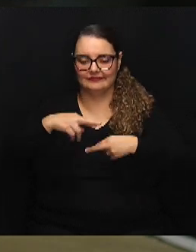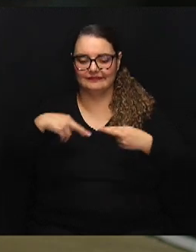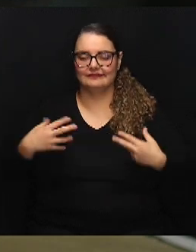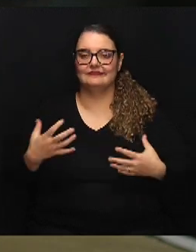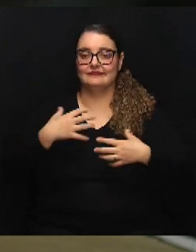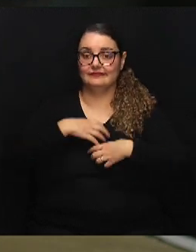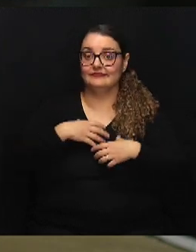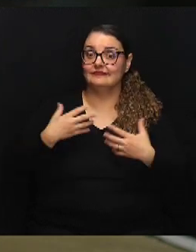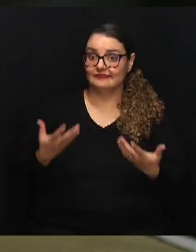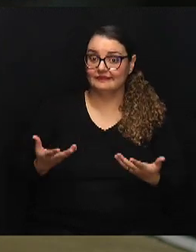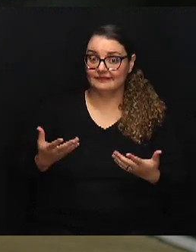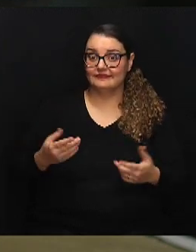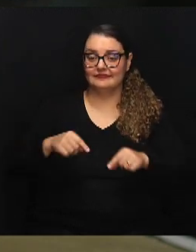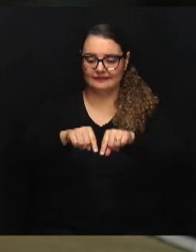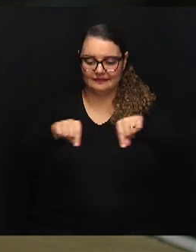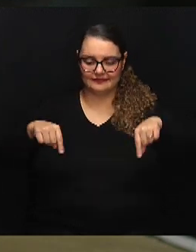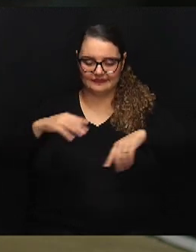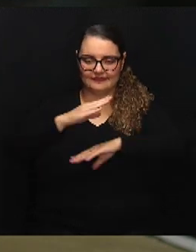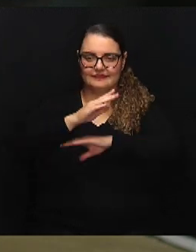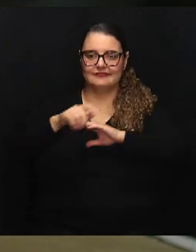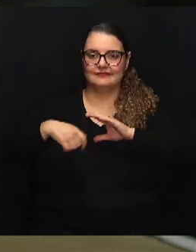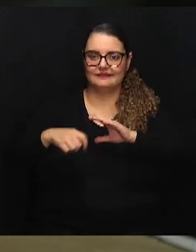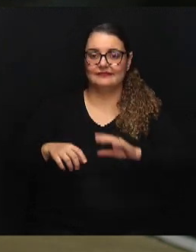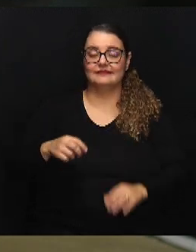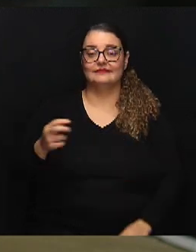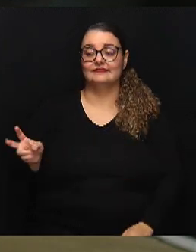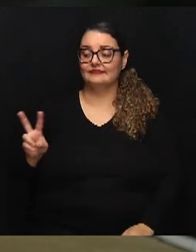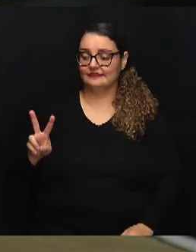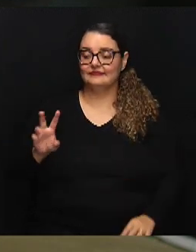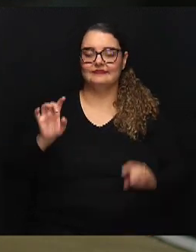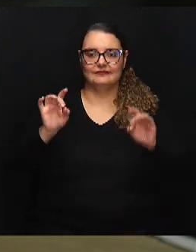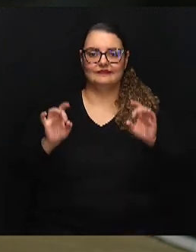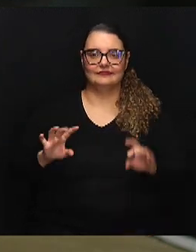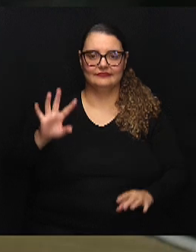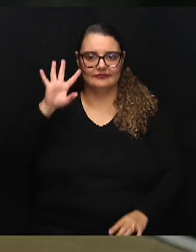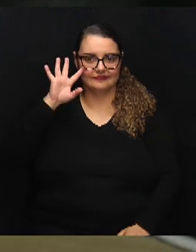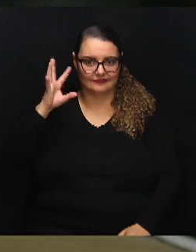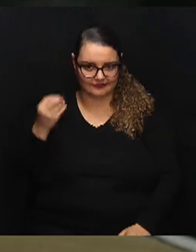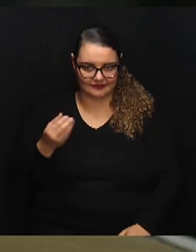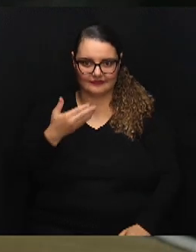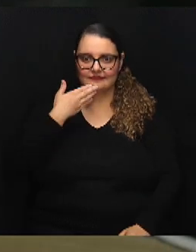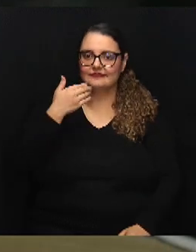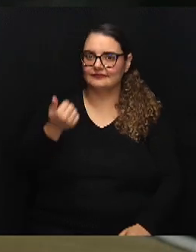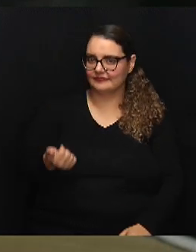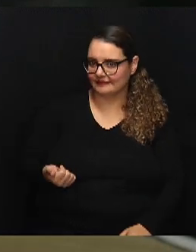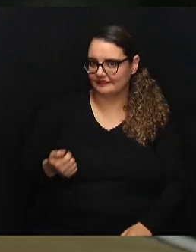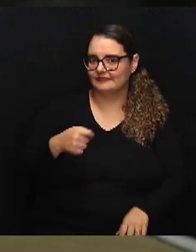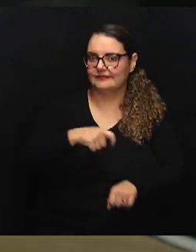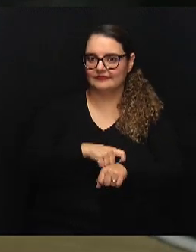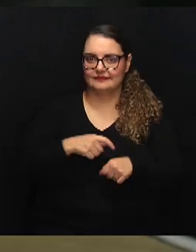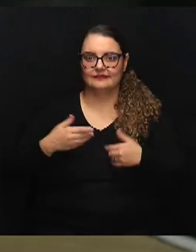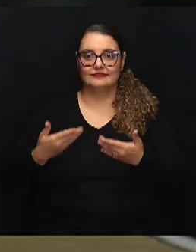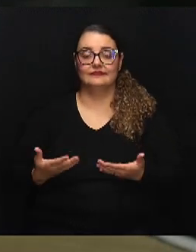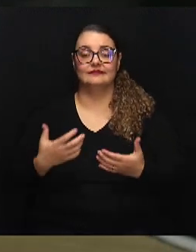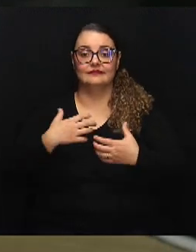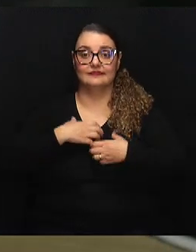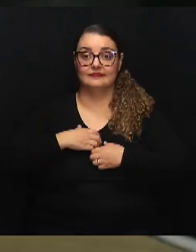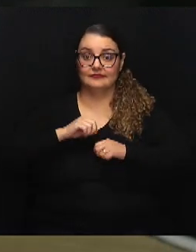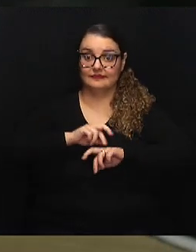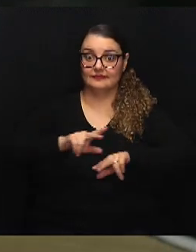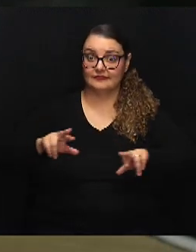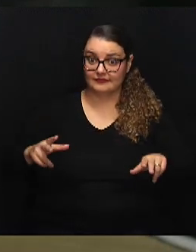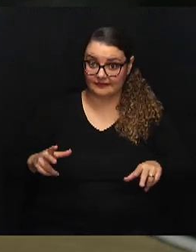nós já estamos no estúdio com duas especialistas que vão nos ajudar a compreender melhor esse cenário de afetos